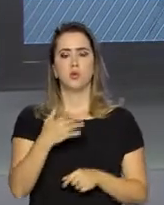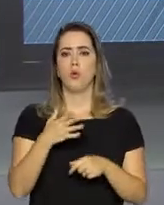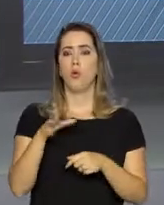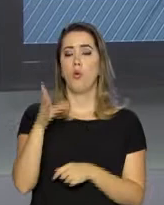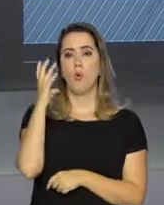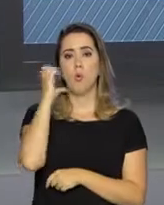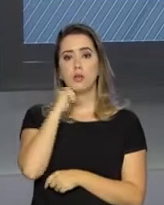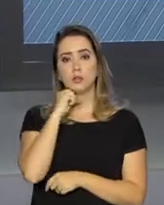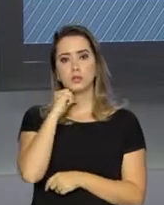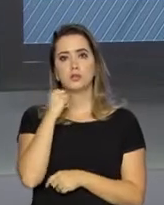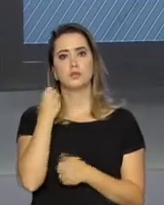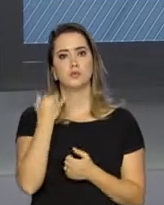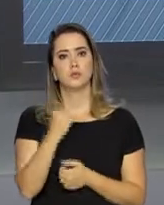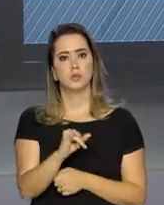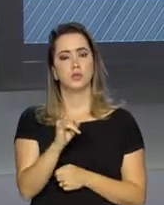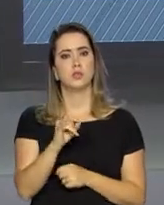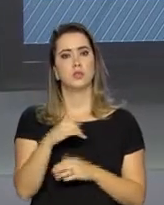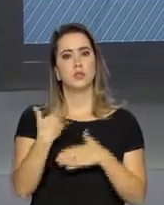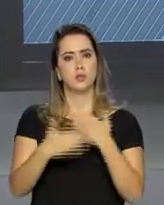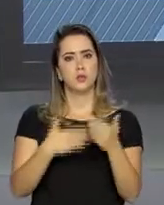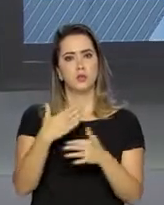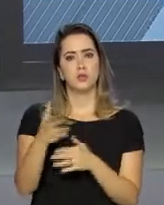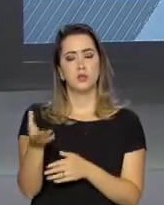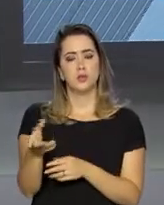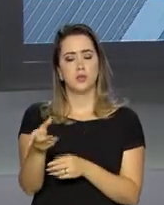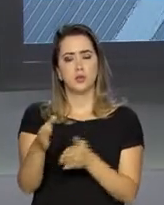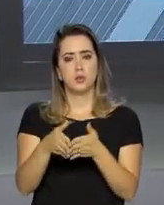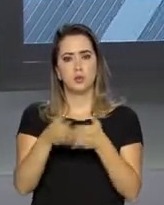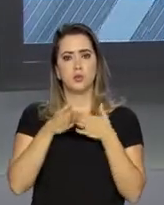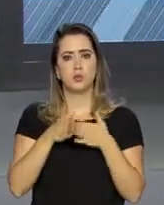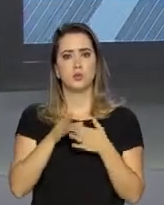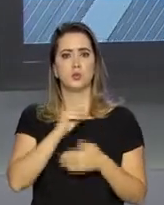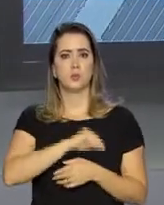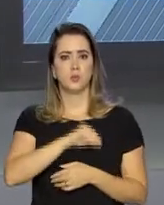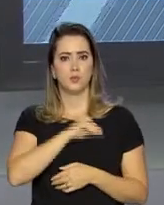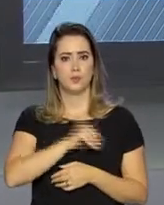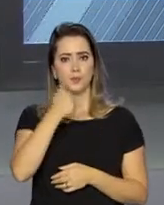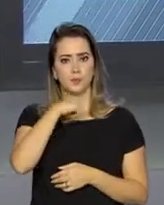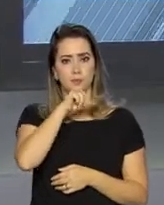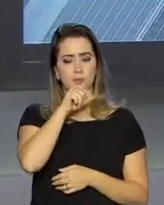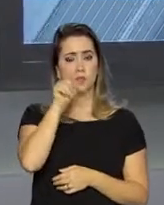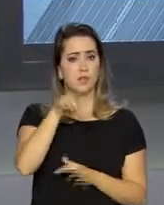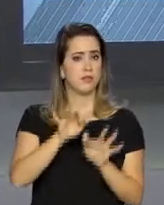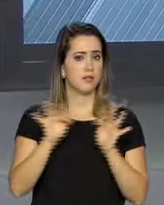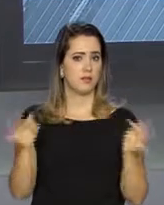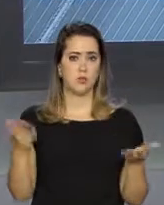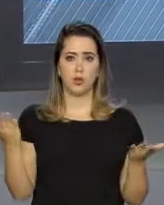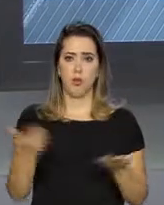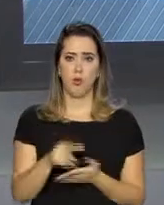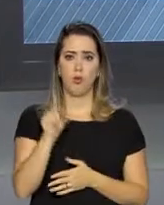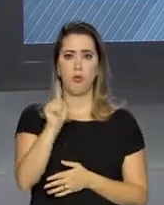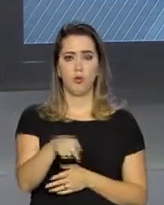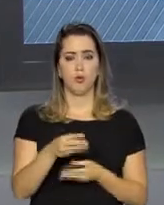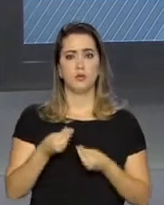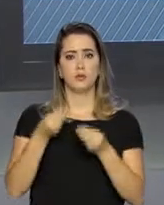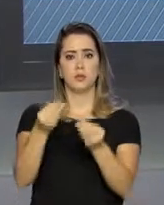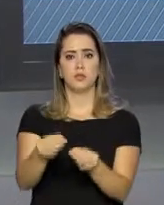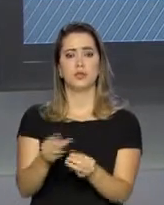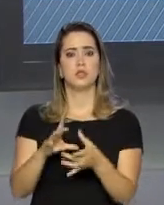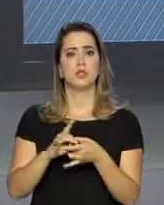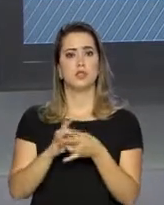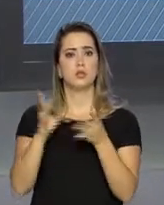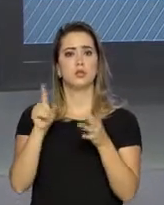em casos de adoção e o processo de solicitação do salário-maternidade ficou mais simples agora o benefício vai ser concedido